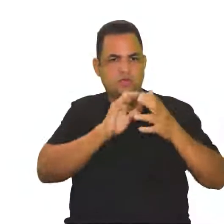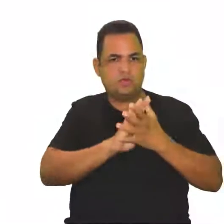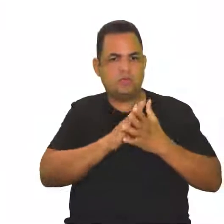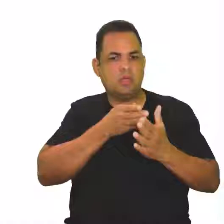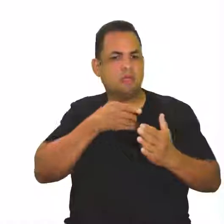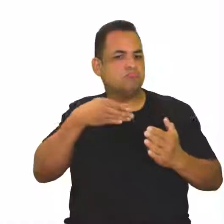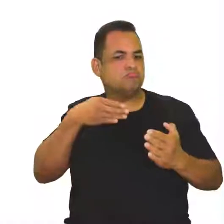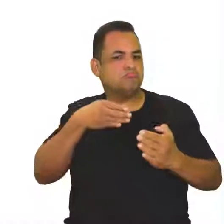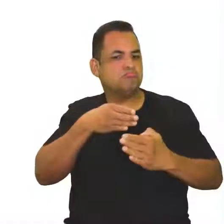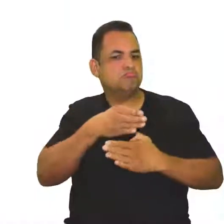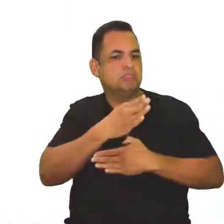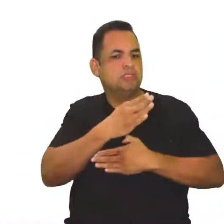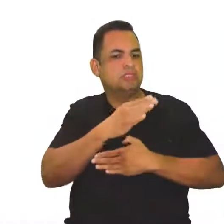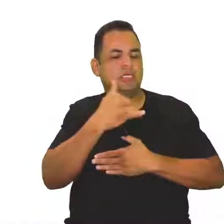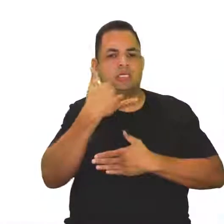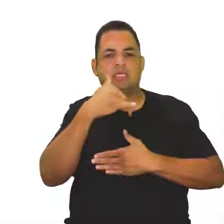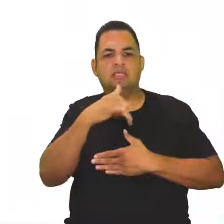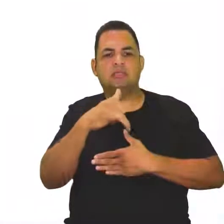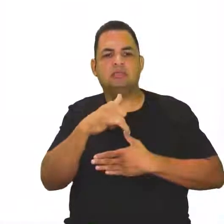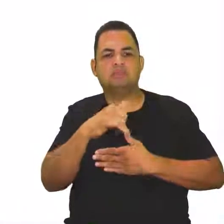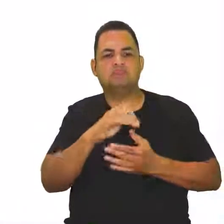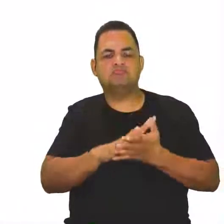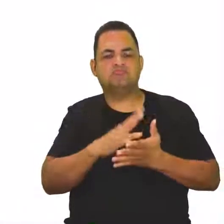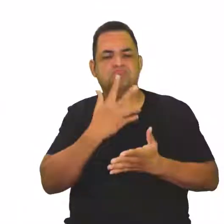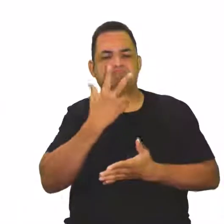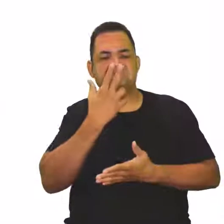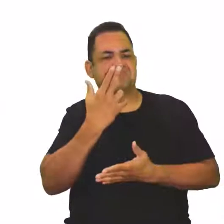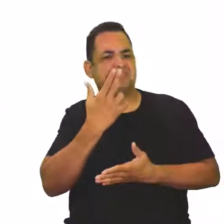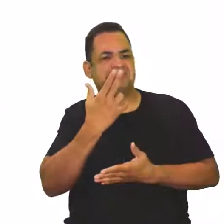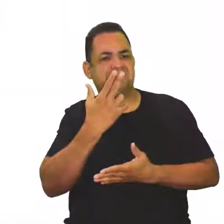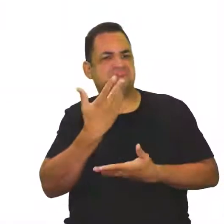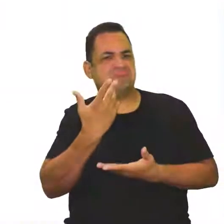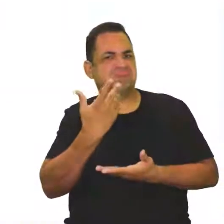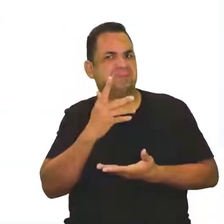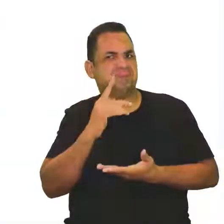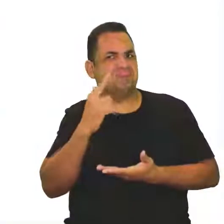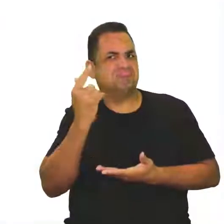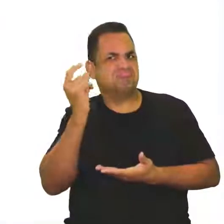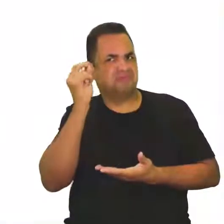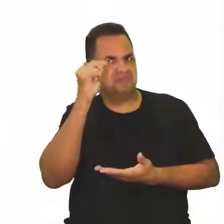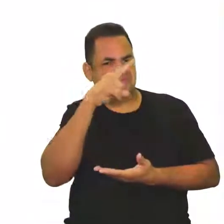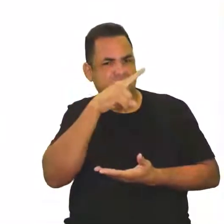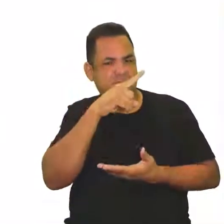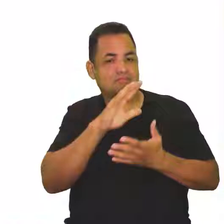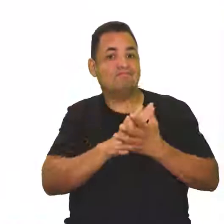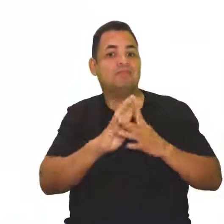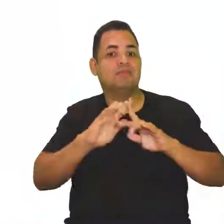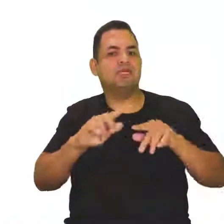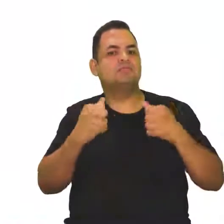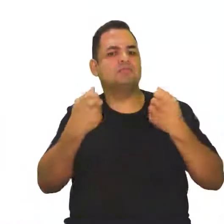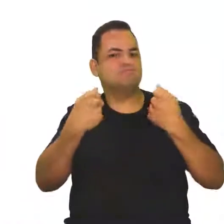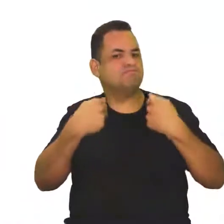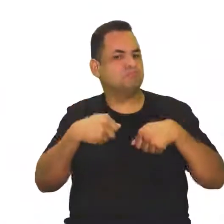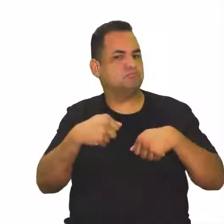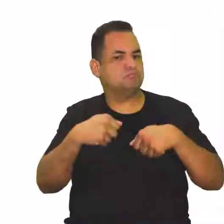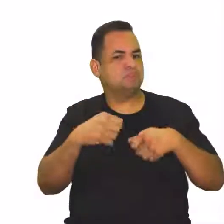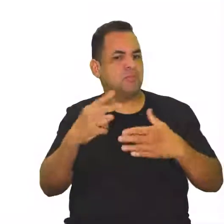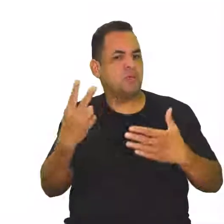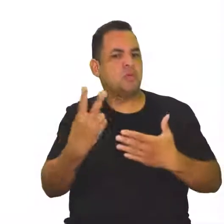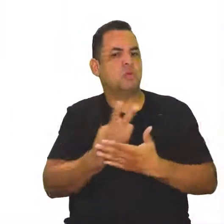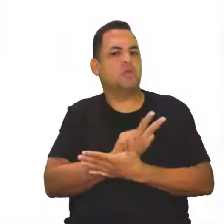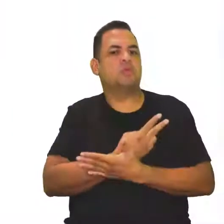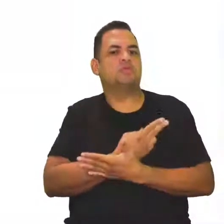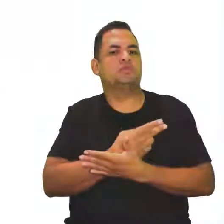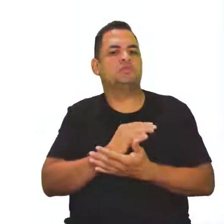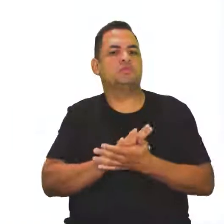ideia parece meio inviável, né? Mas pode acontecer. Sabemos que os materiais